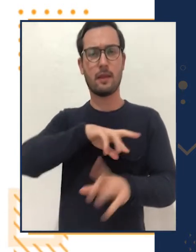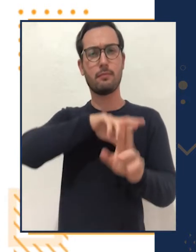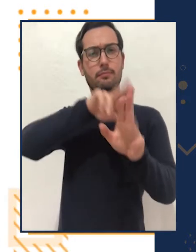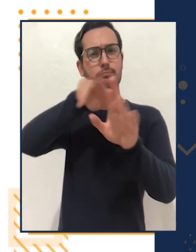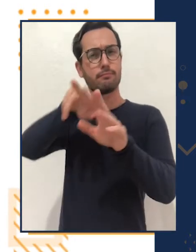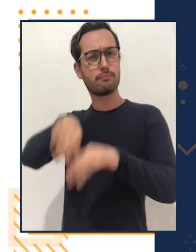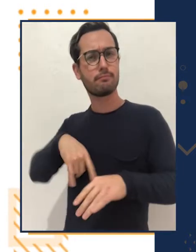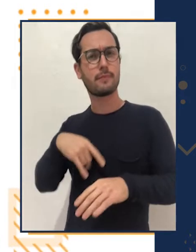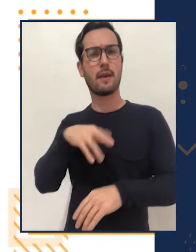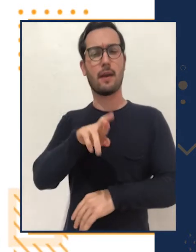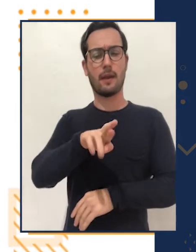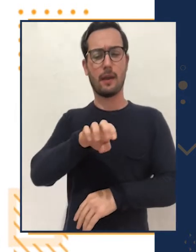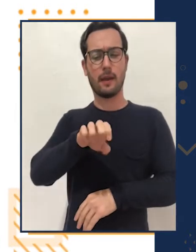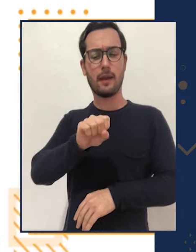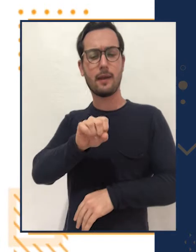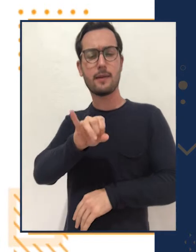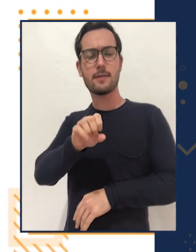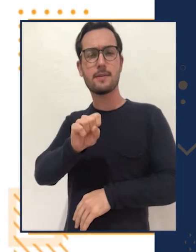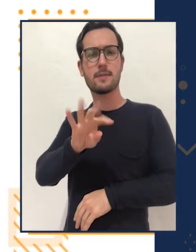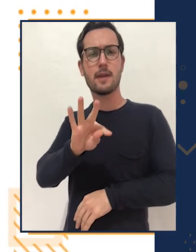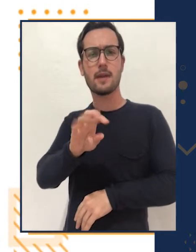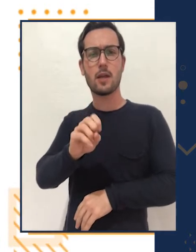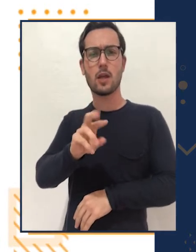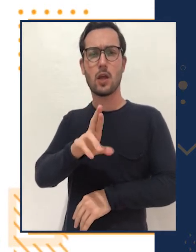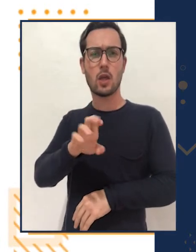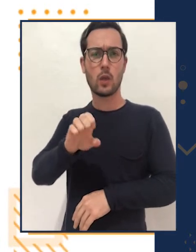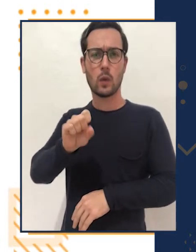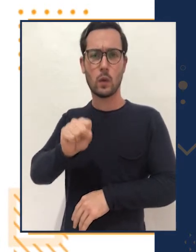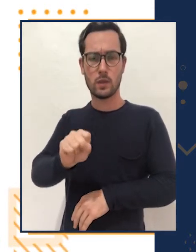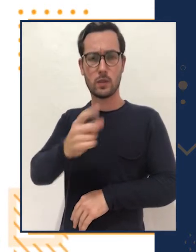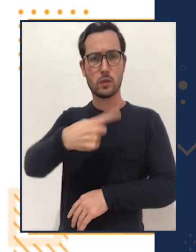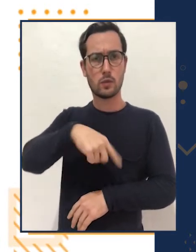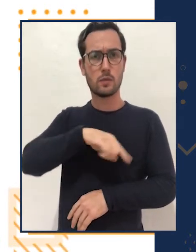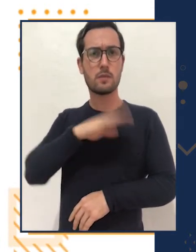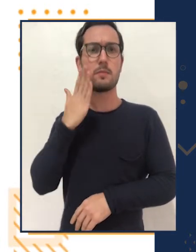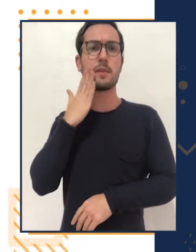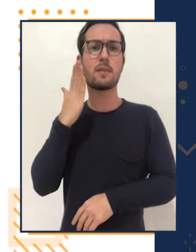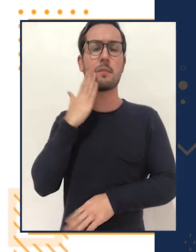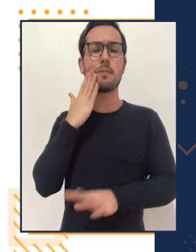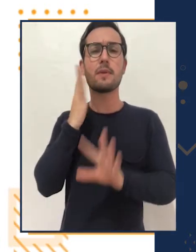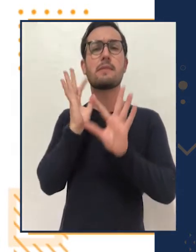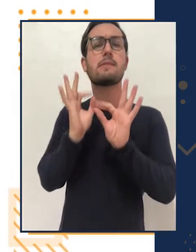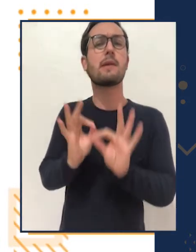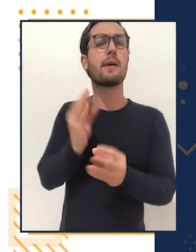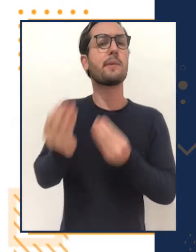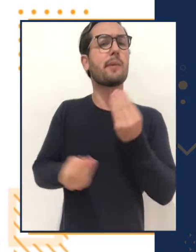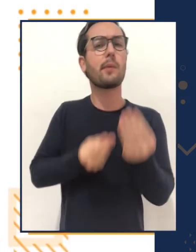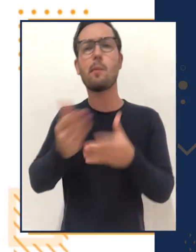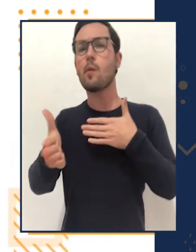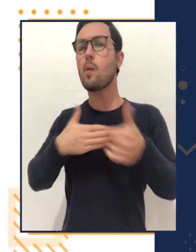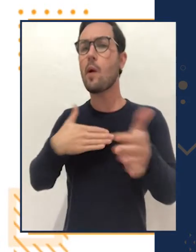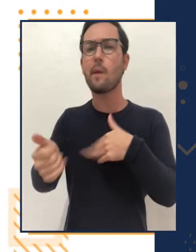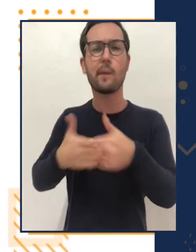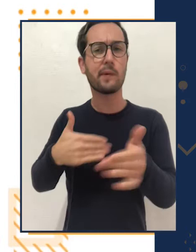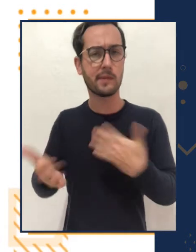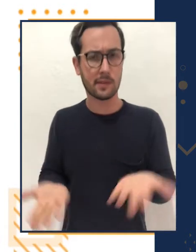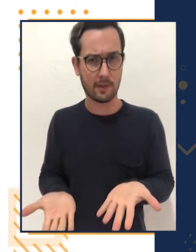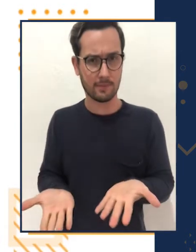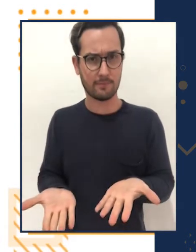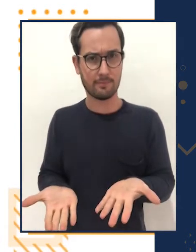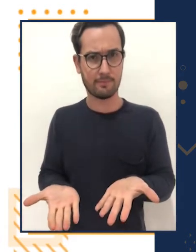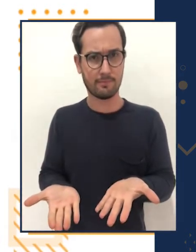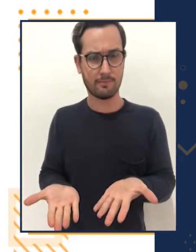dessas tensões em cada um dos resistores. E quando a gente tem uma infinidade de resistores,